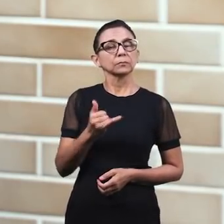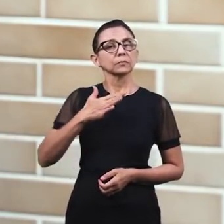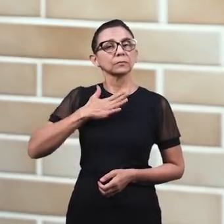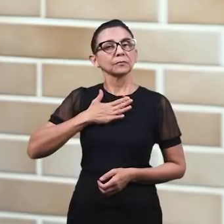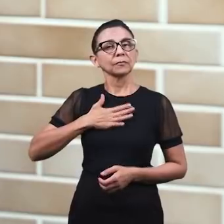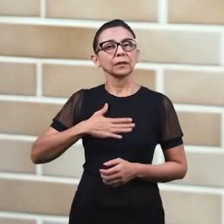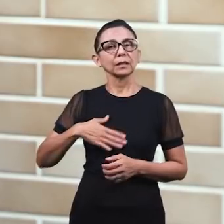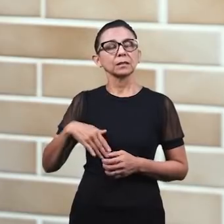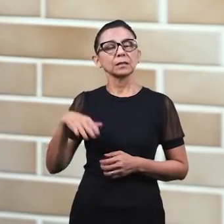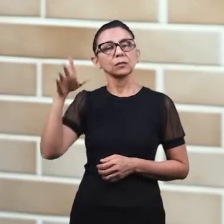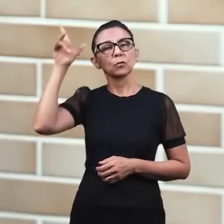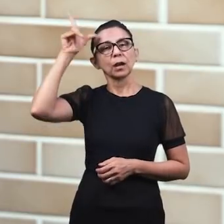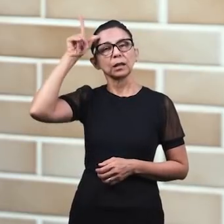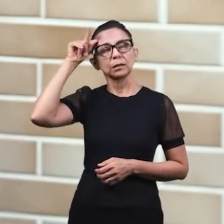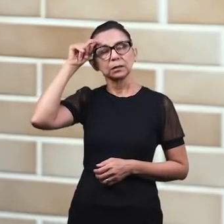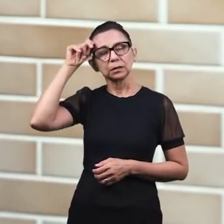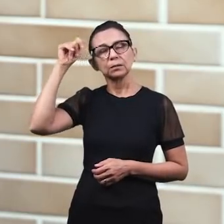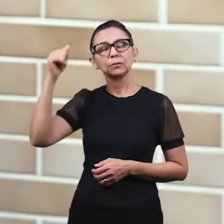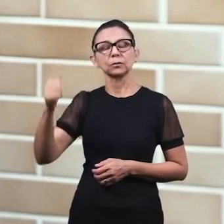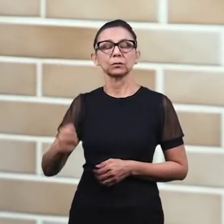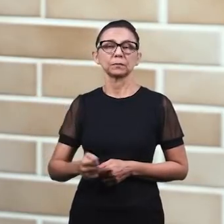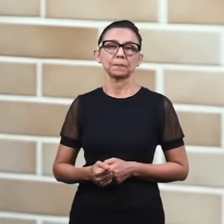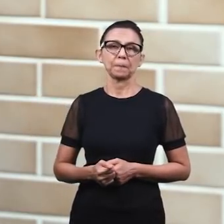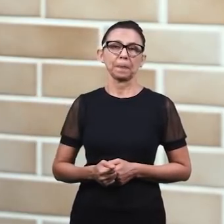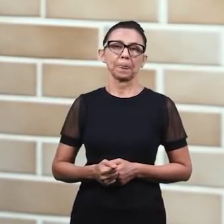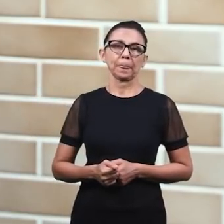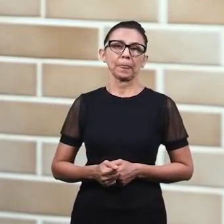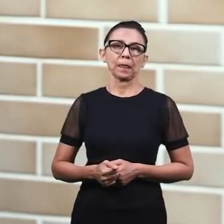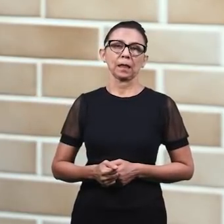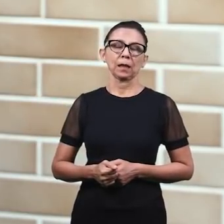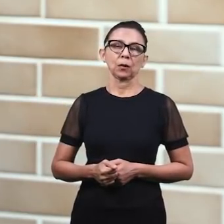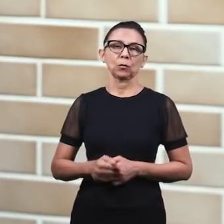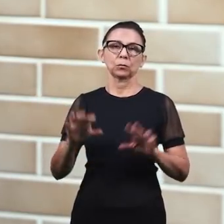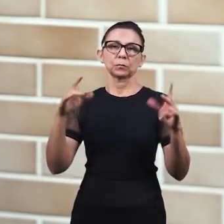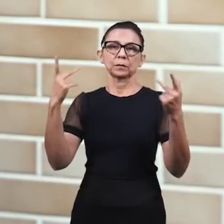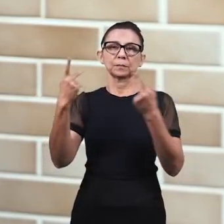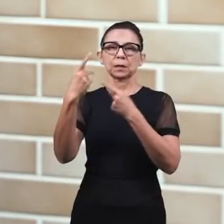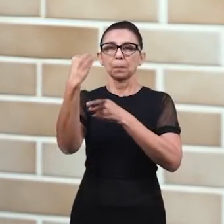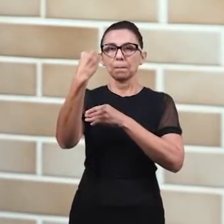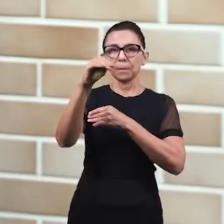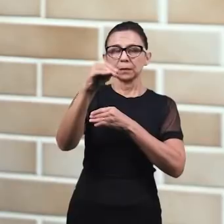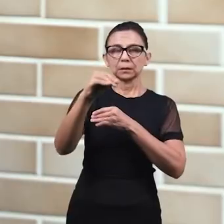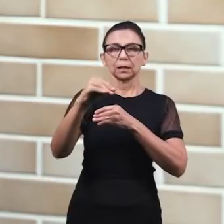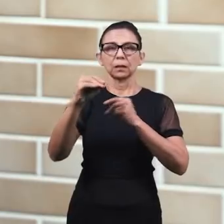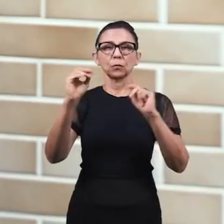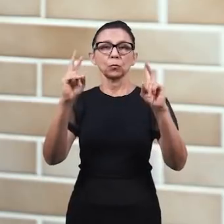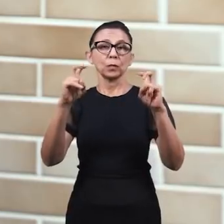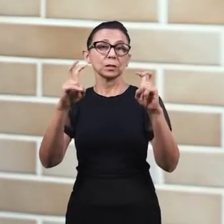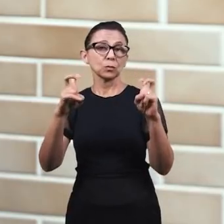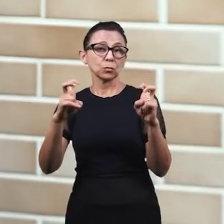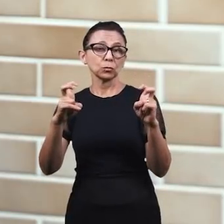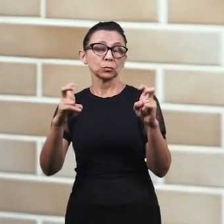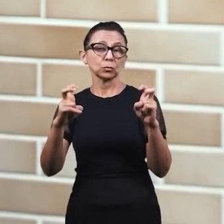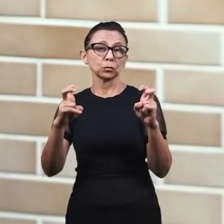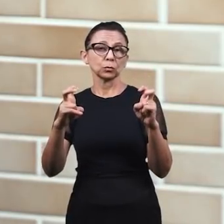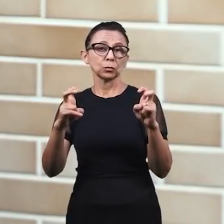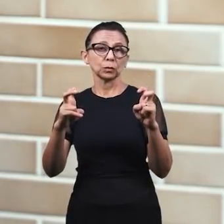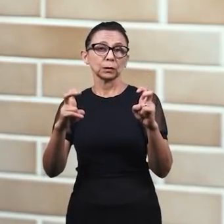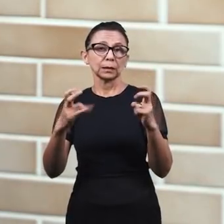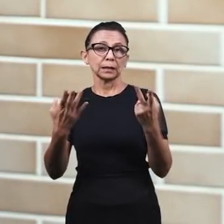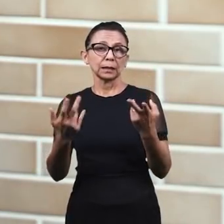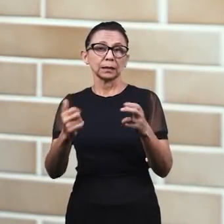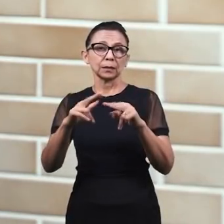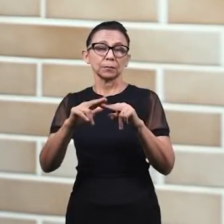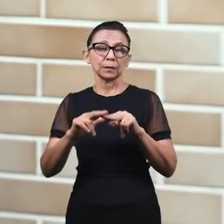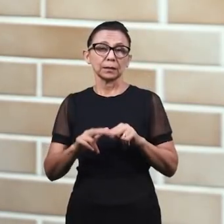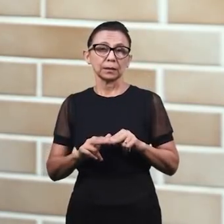nisto um descanso ao receber um assunto que já dá a direção do Espírito Santo, da maneira como o Espírito Santo